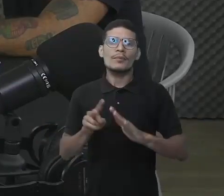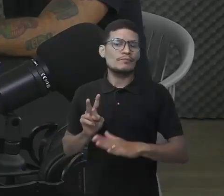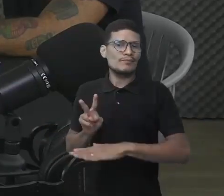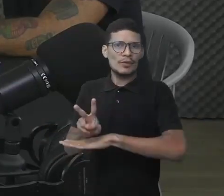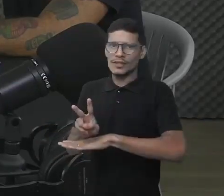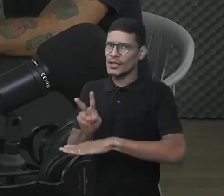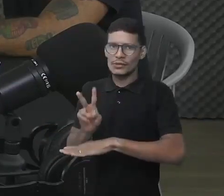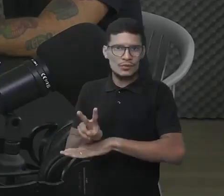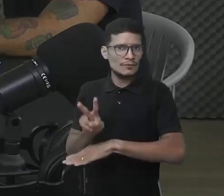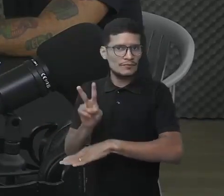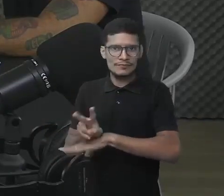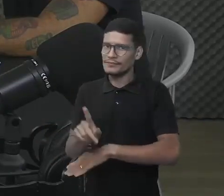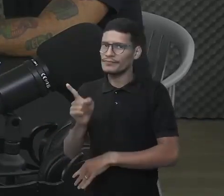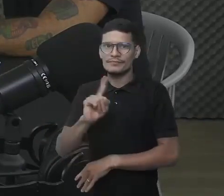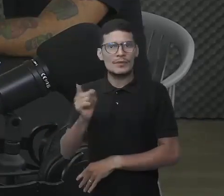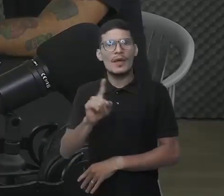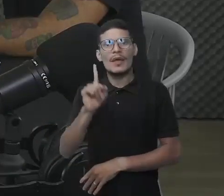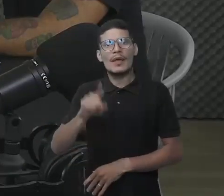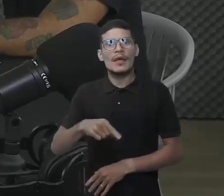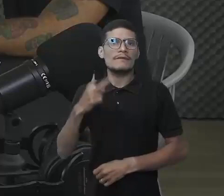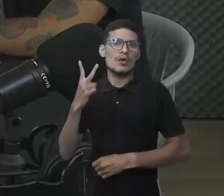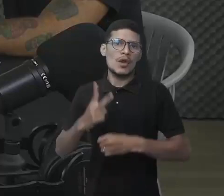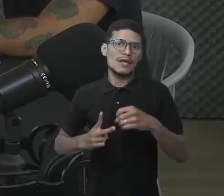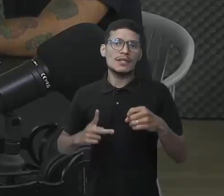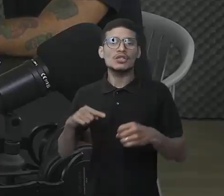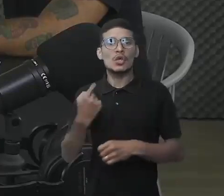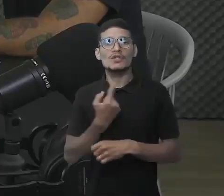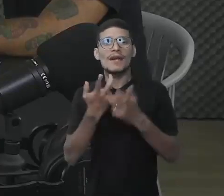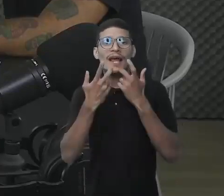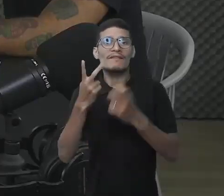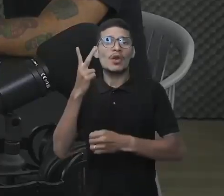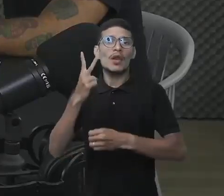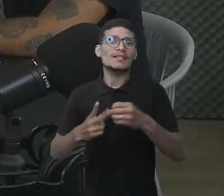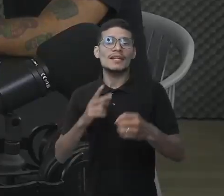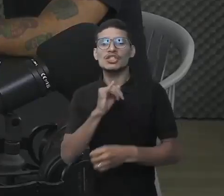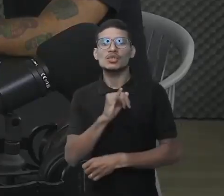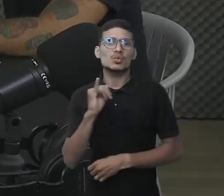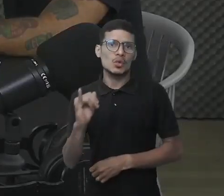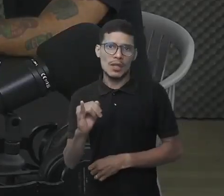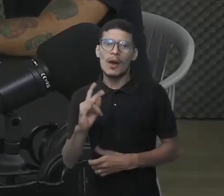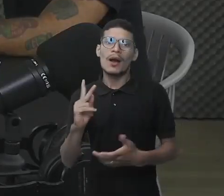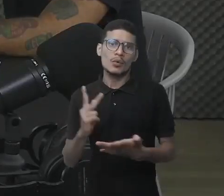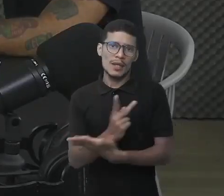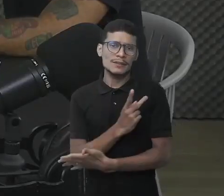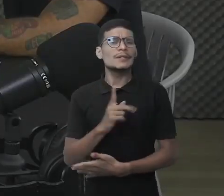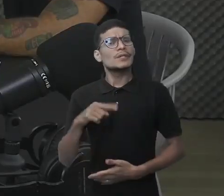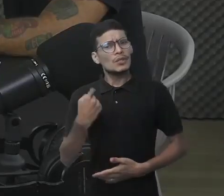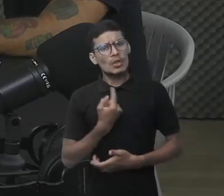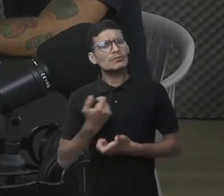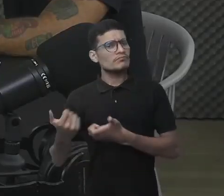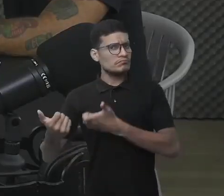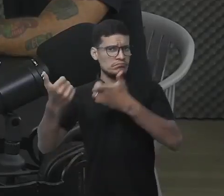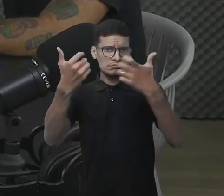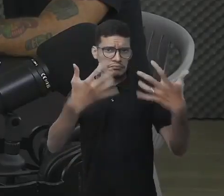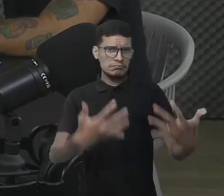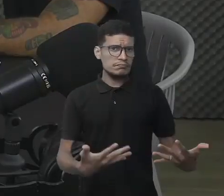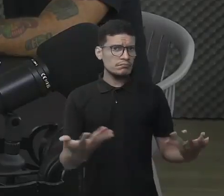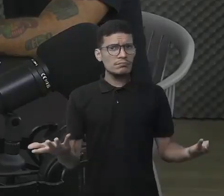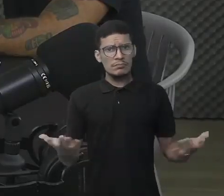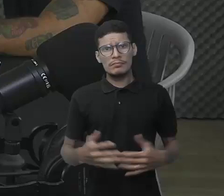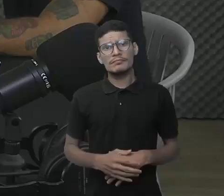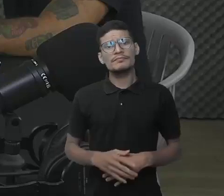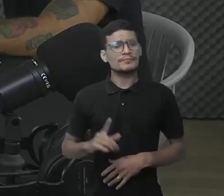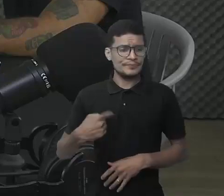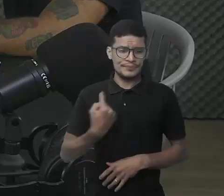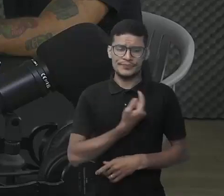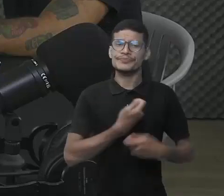está cometendo uma violência, que é o tipo de violência que nós chamamos de violência institucional. Sim. Então, a gente foi dizer isso, olha, a gente